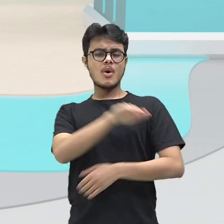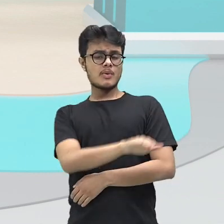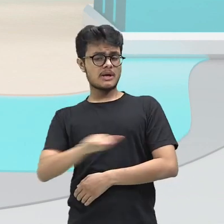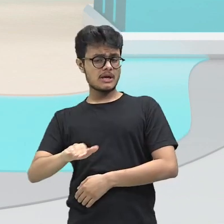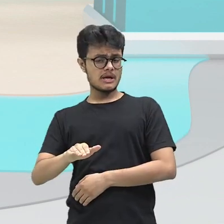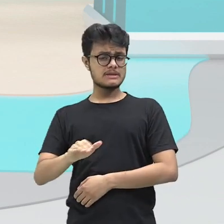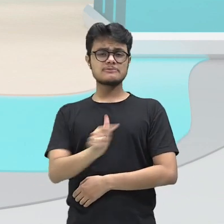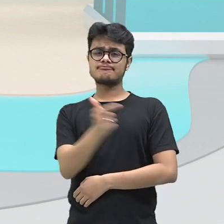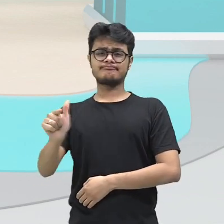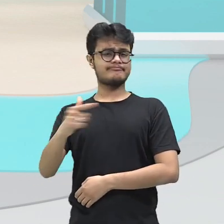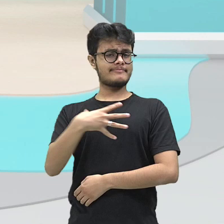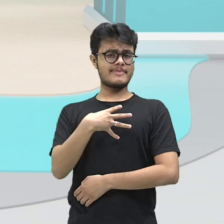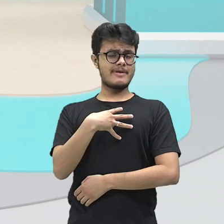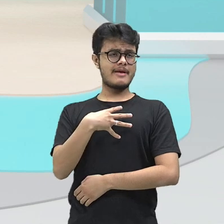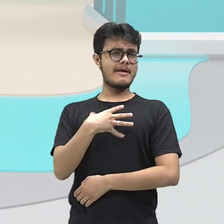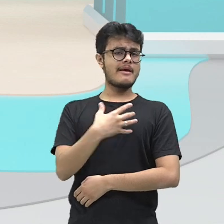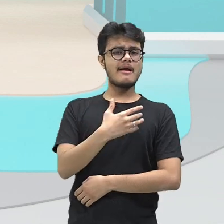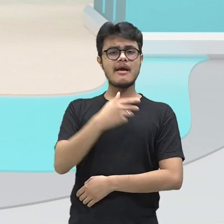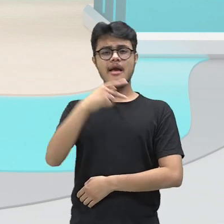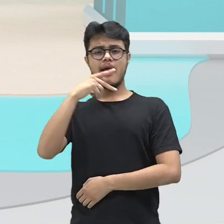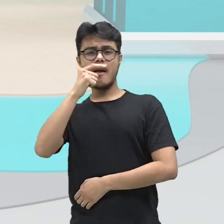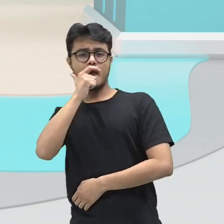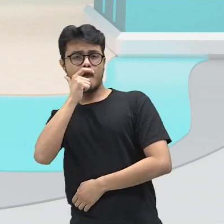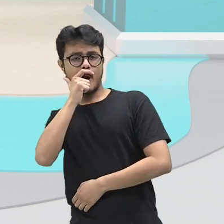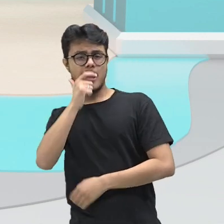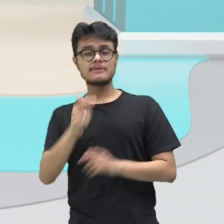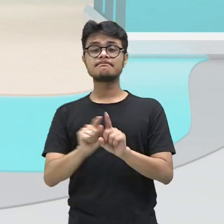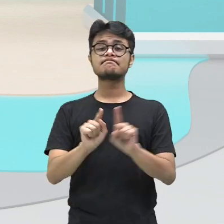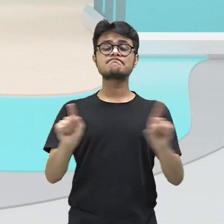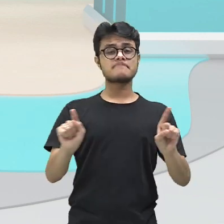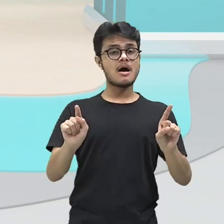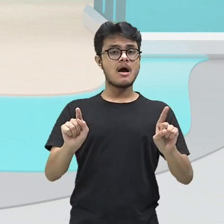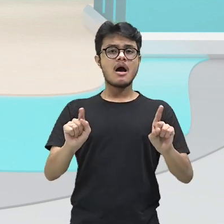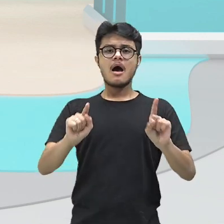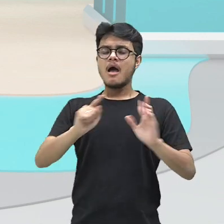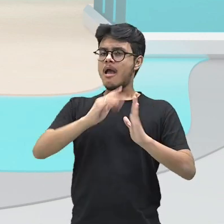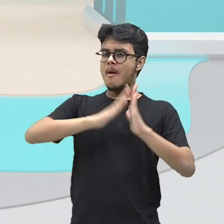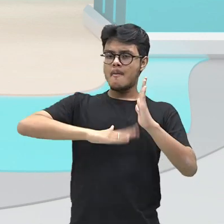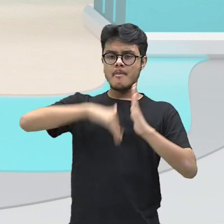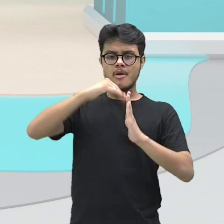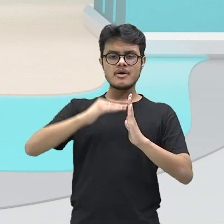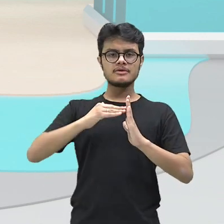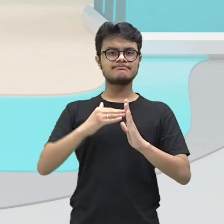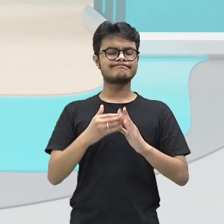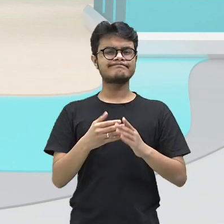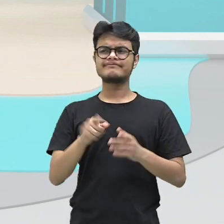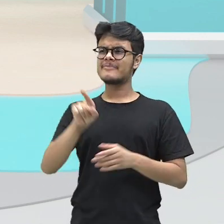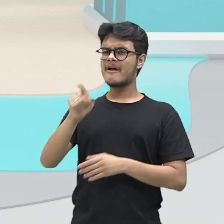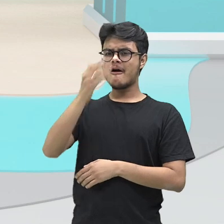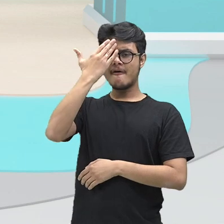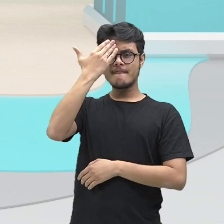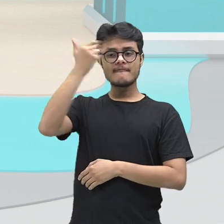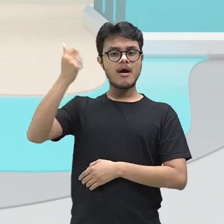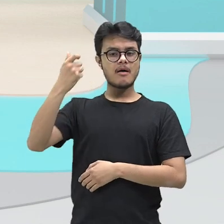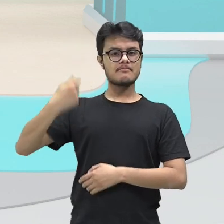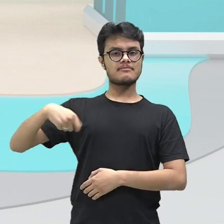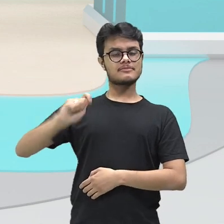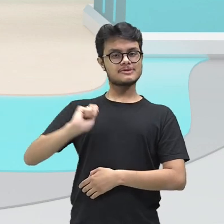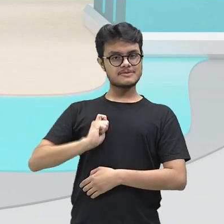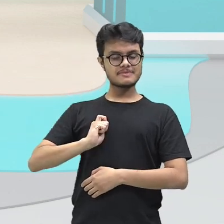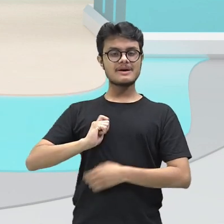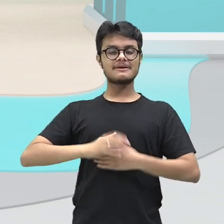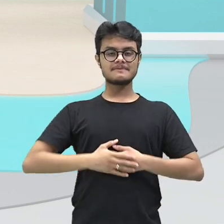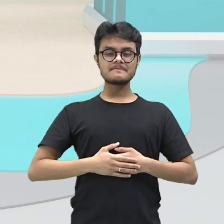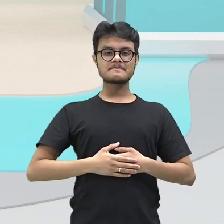está sozinha. Ela foi considerada uma das obras mais populares da pintura barroca espanhola. Então, aí a gente viu